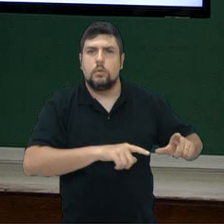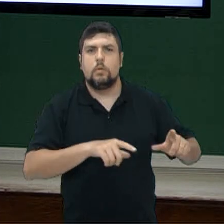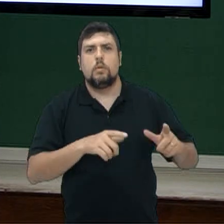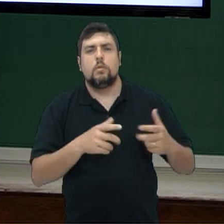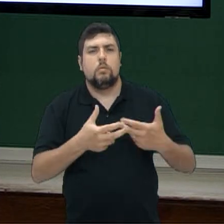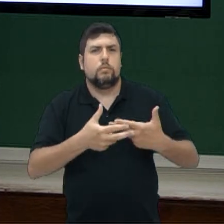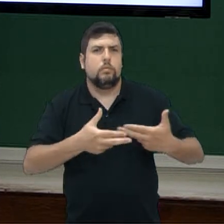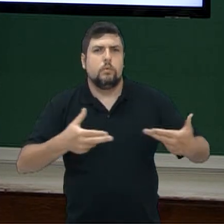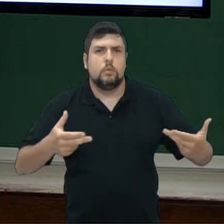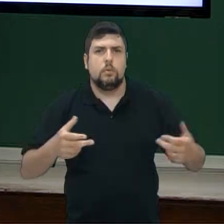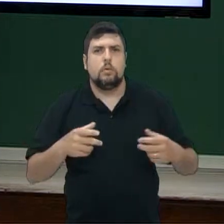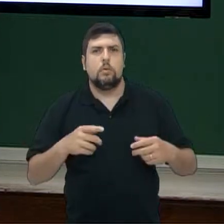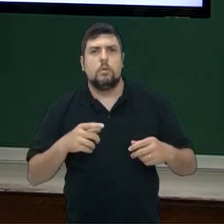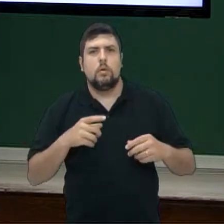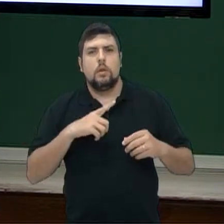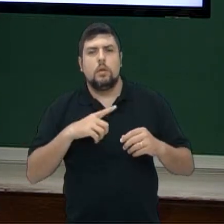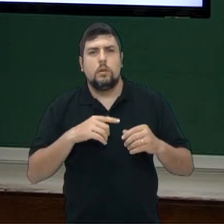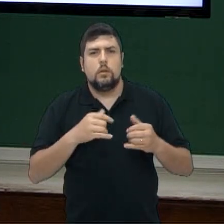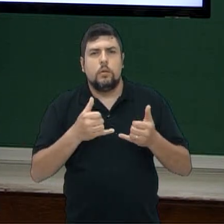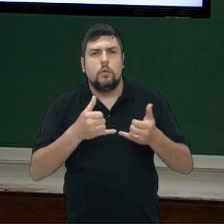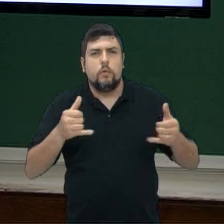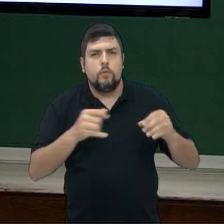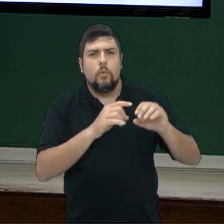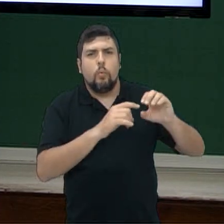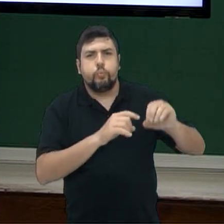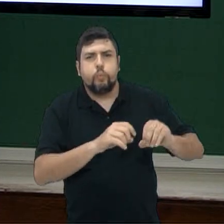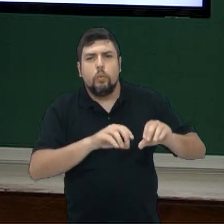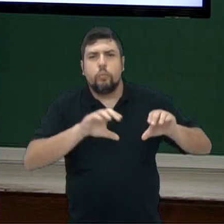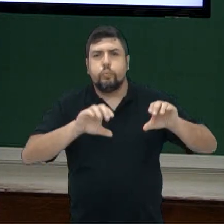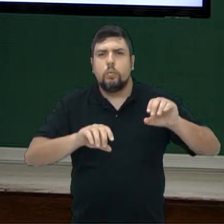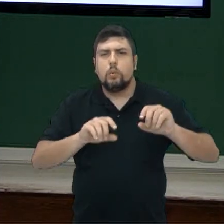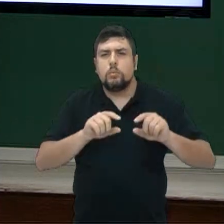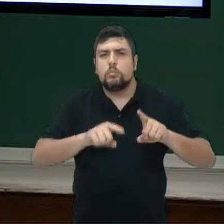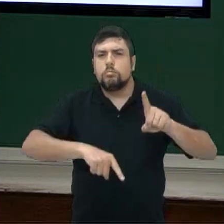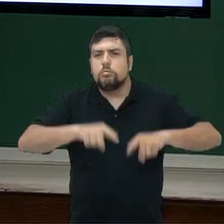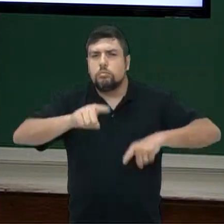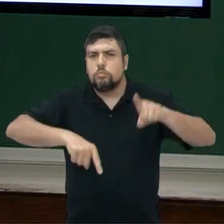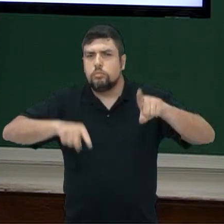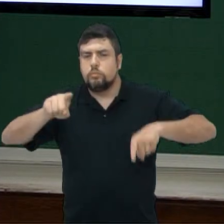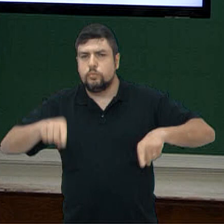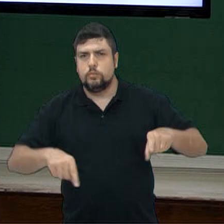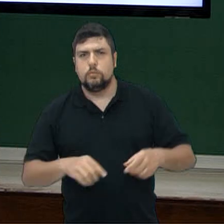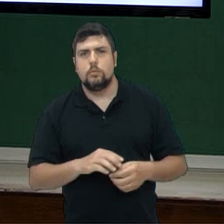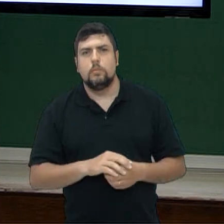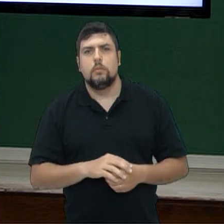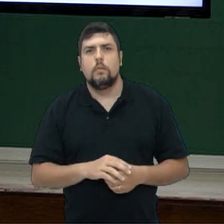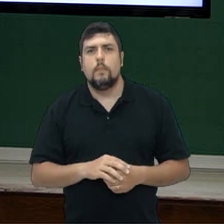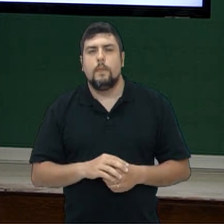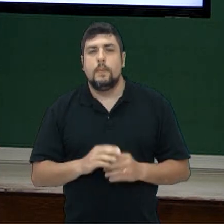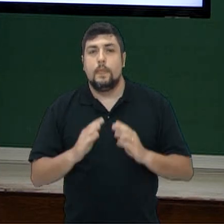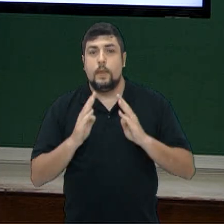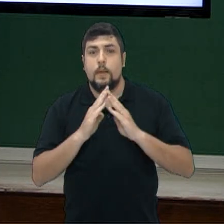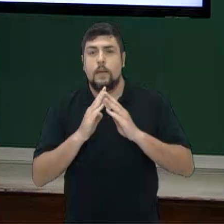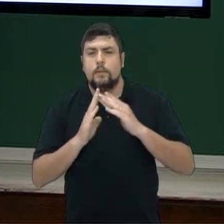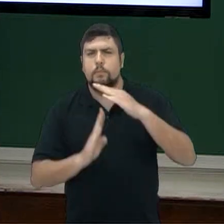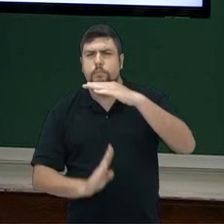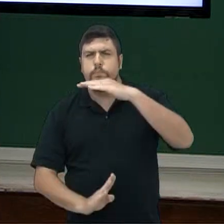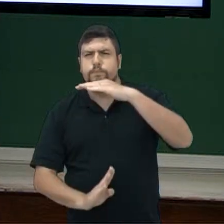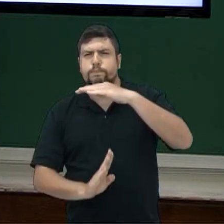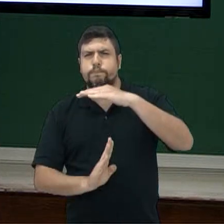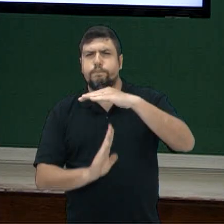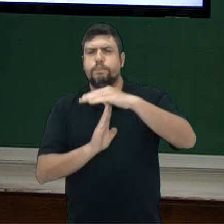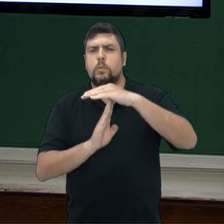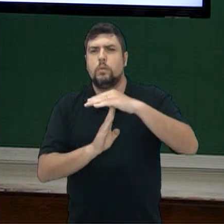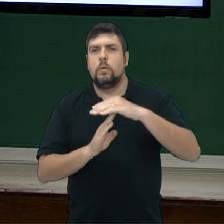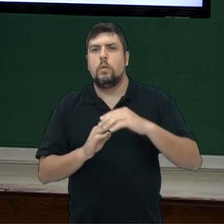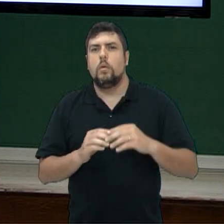várias espessuras de fio, né, conforme o caso ali da residência. Então, a máxima numa residência que